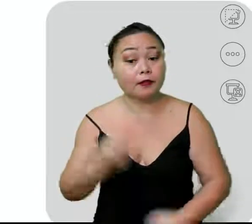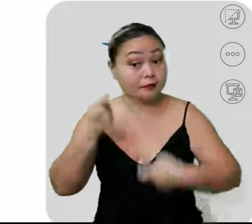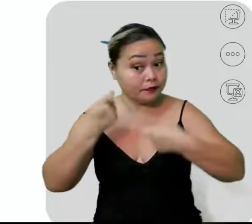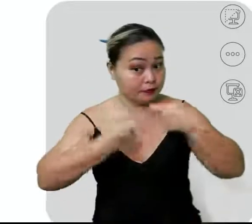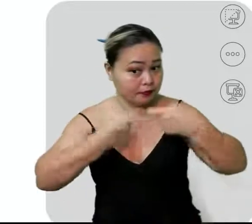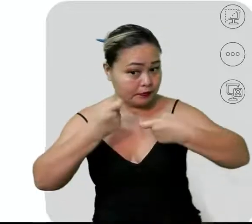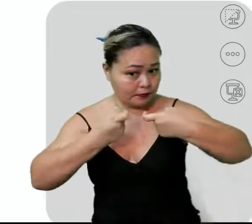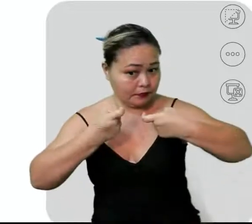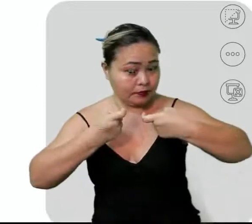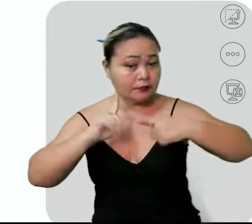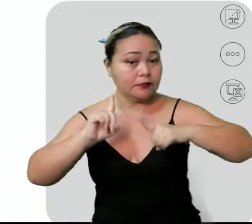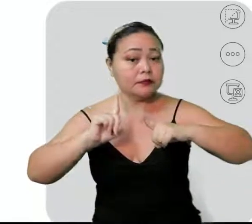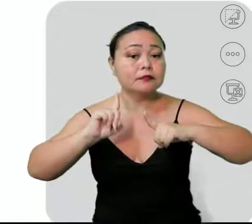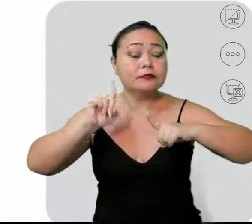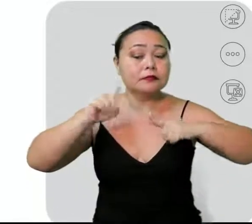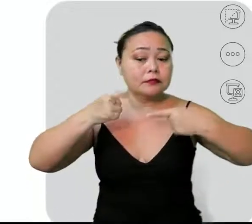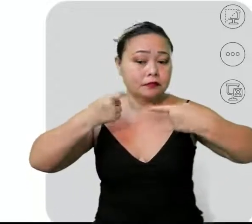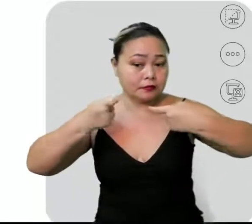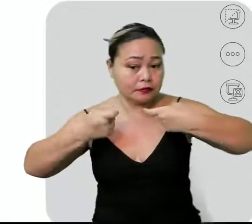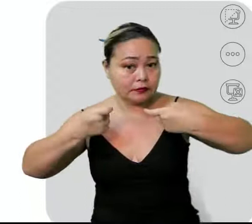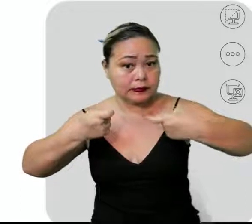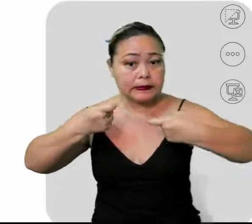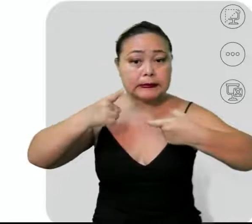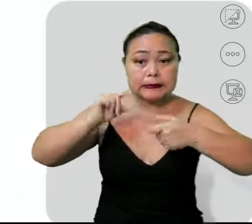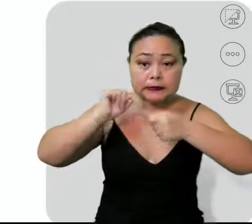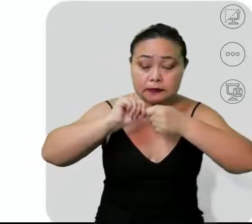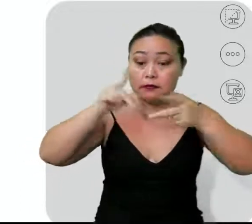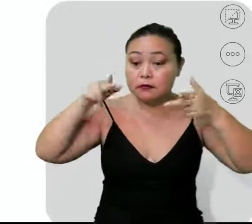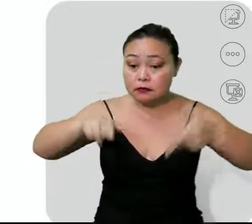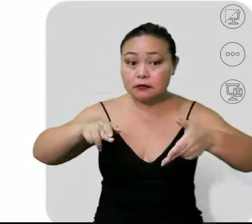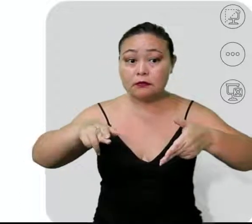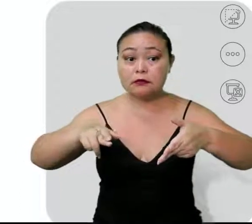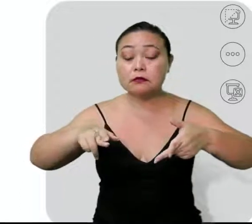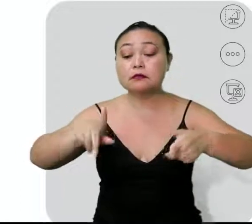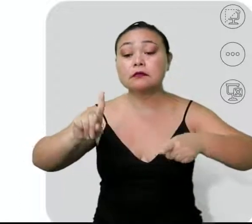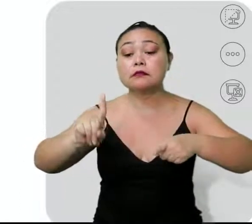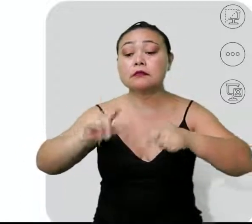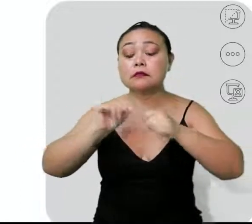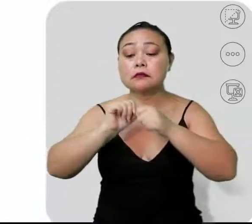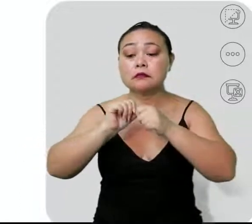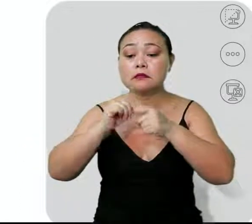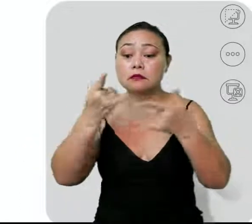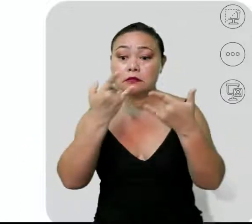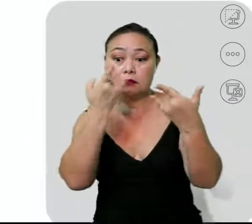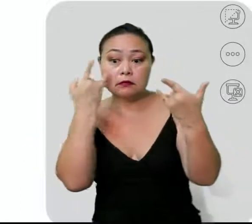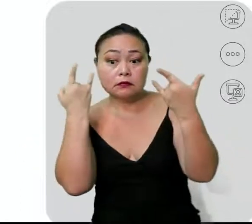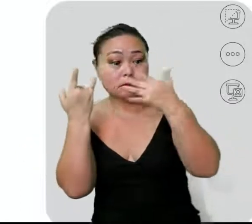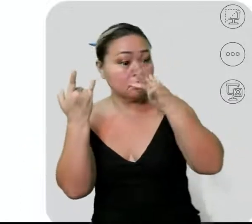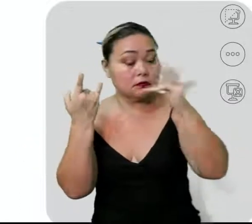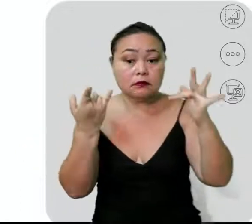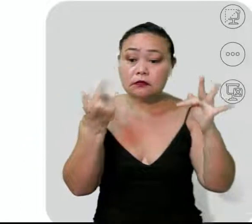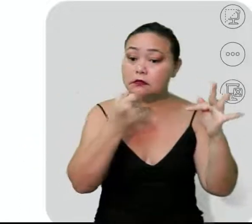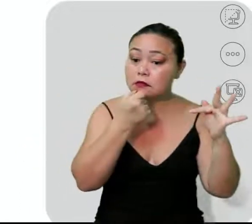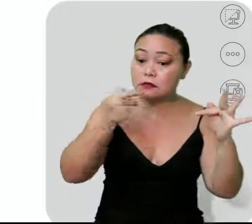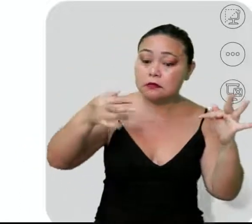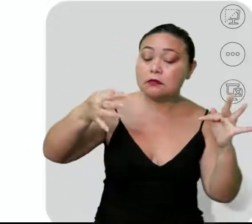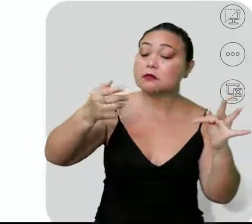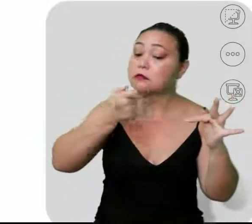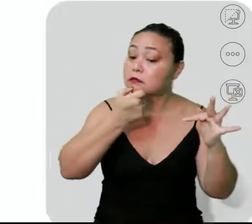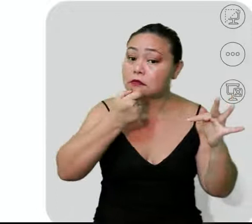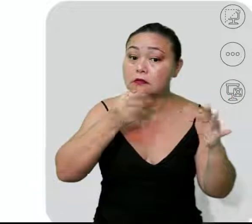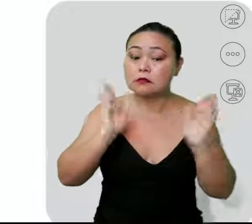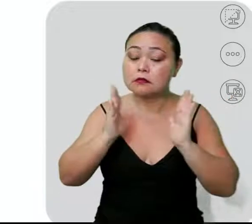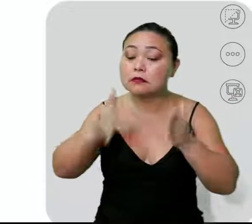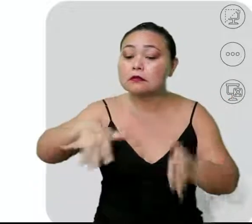e a guerra foi igualmente provocada pelas opções da França e da Inglaterra sobre